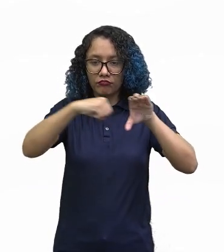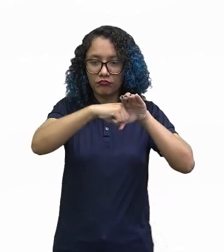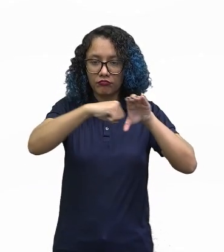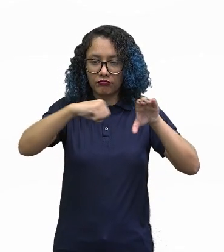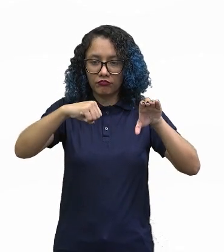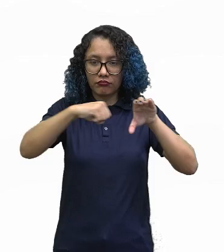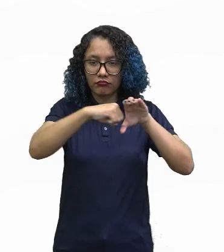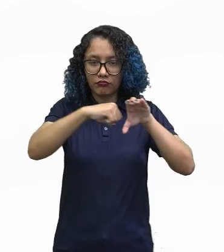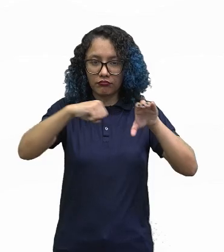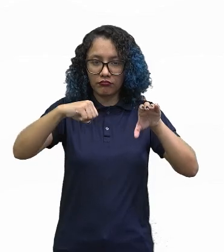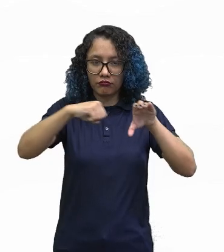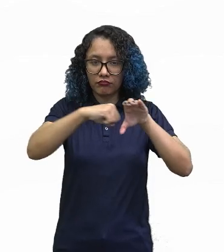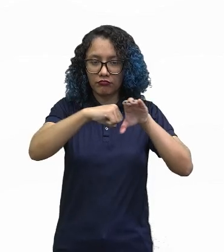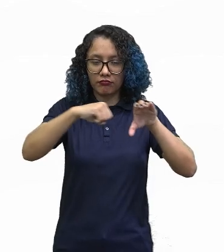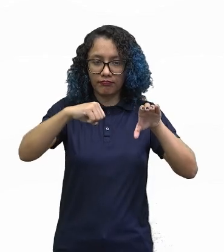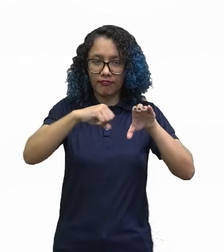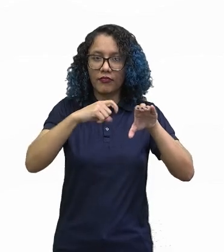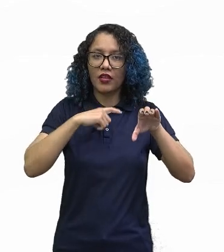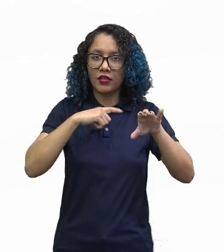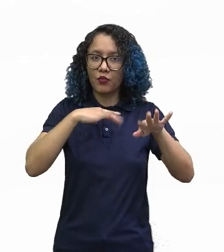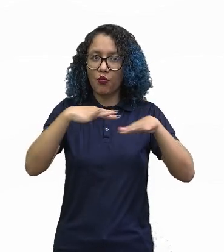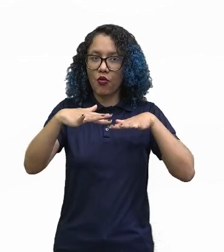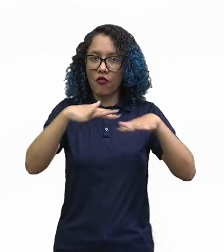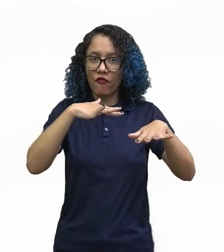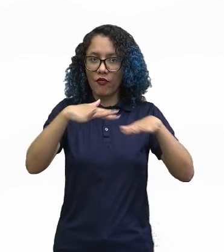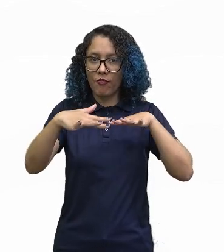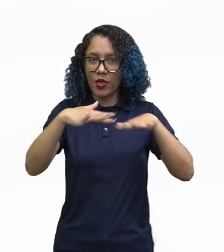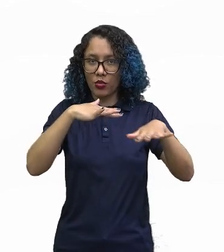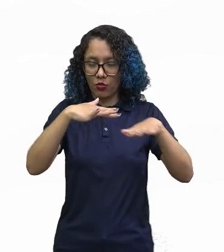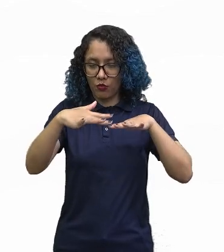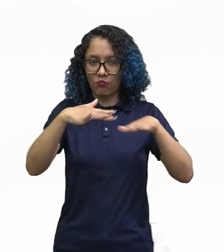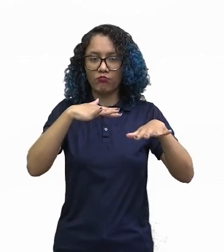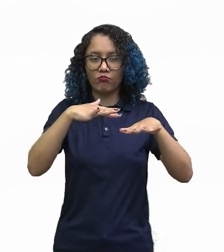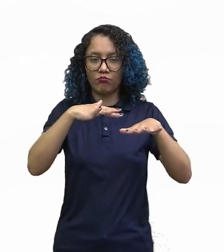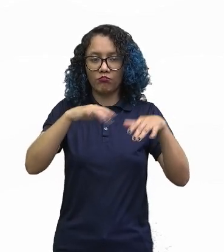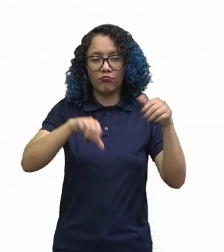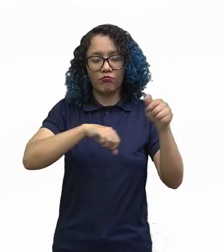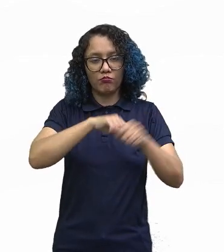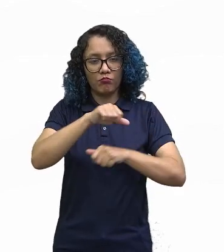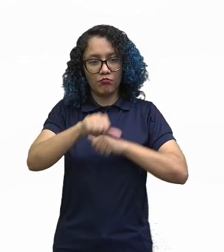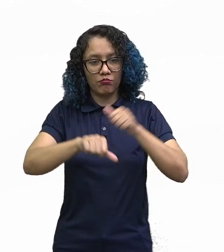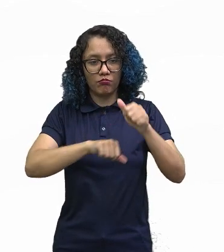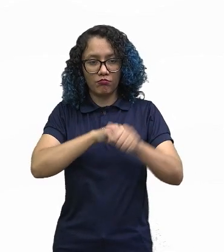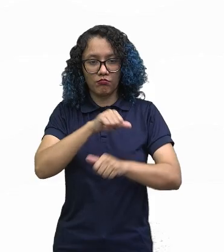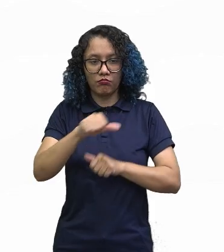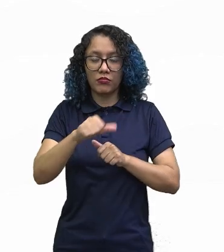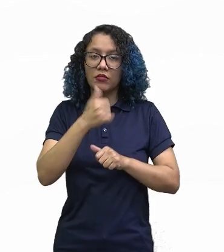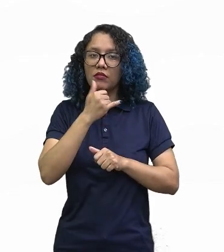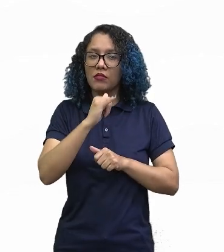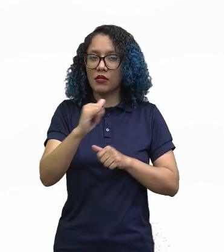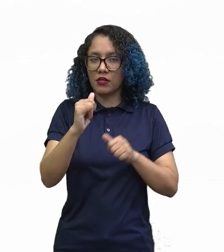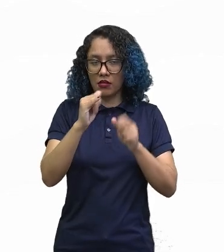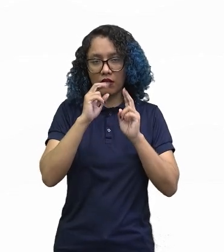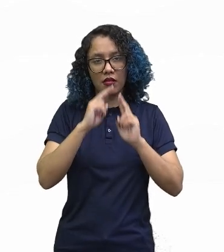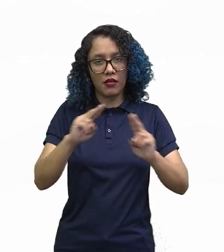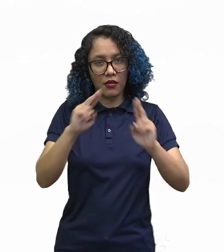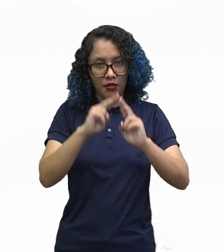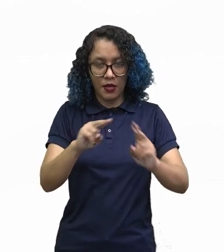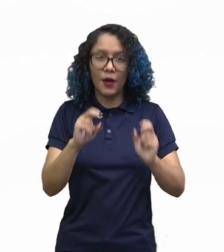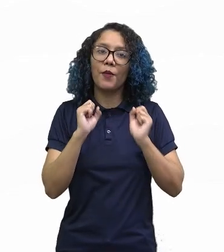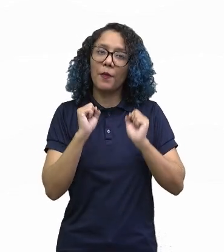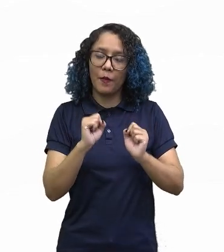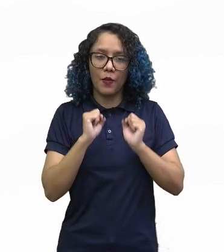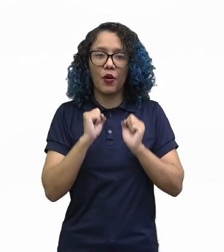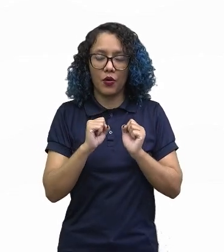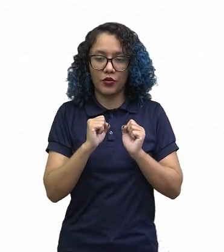aí é produzido movimento mecânico. Esse movimento mecânico pode ser transformado em eletricidade, por exemplo, né,